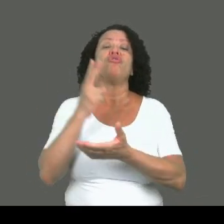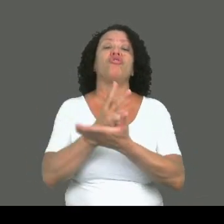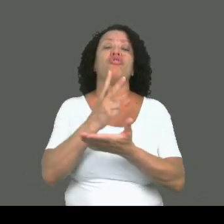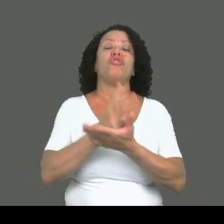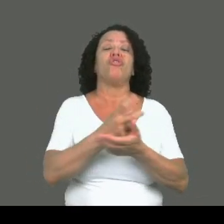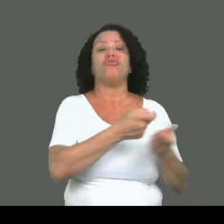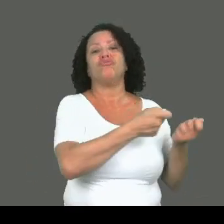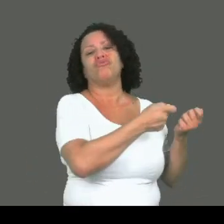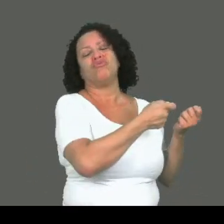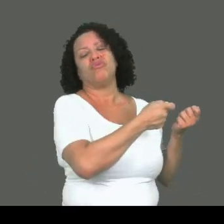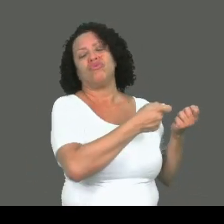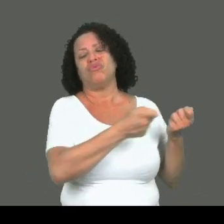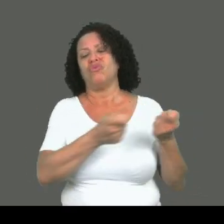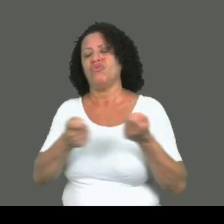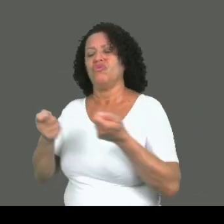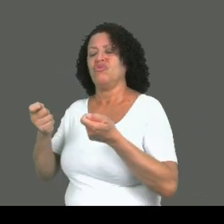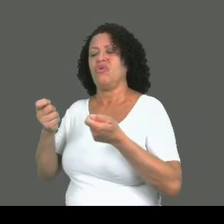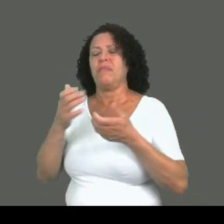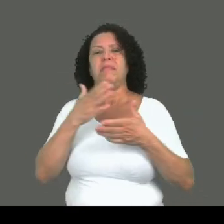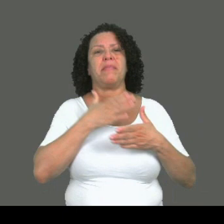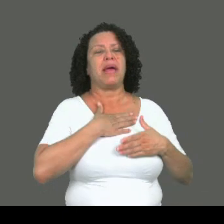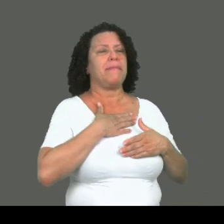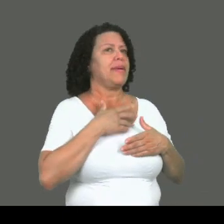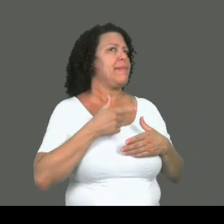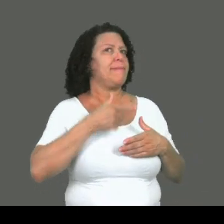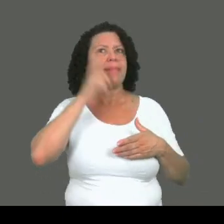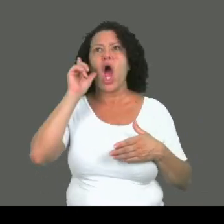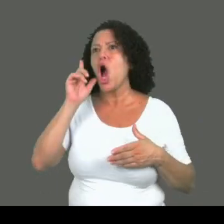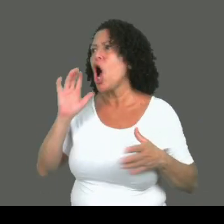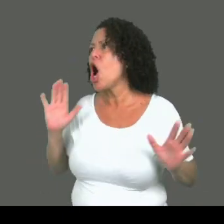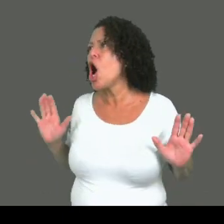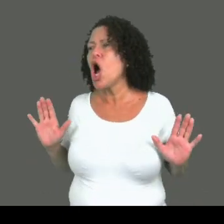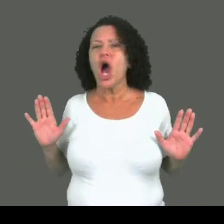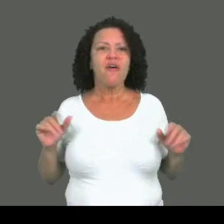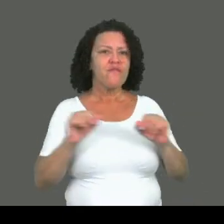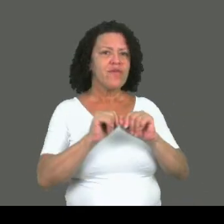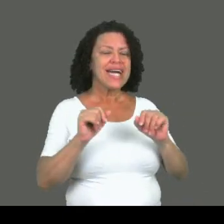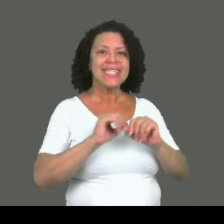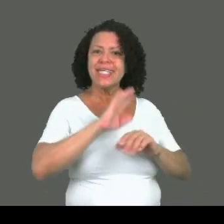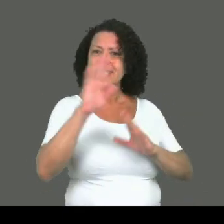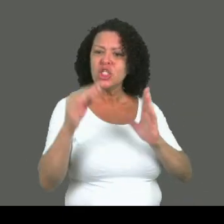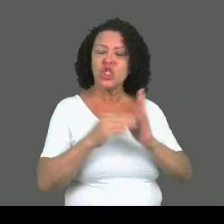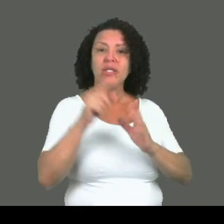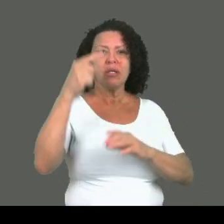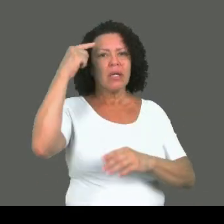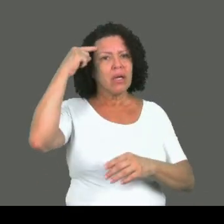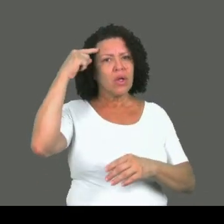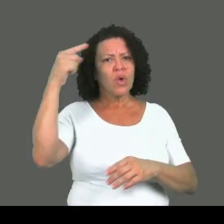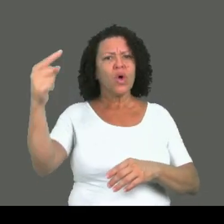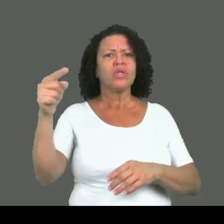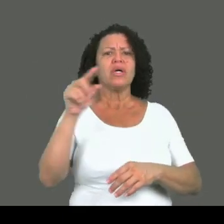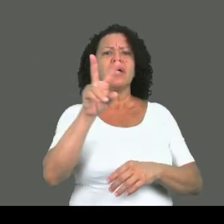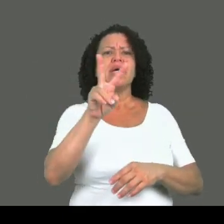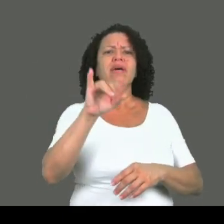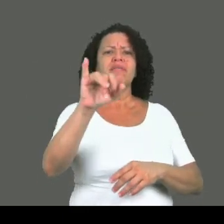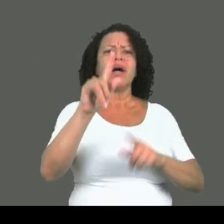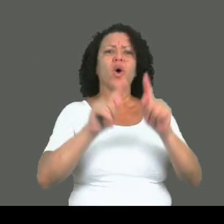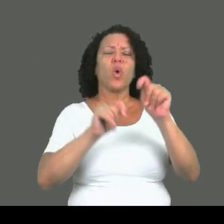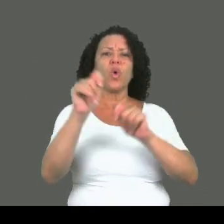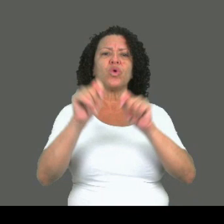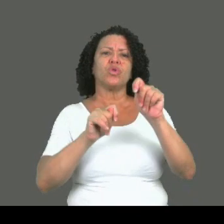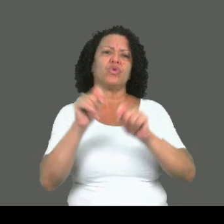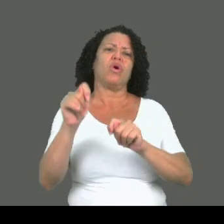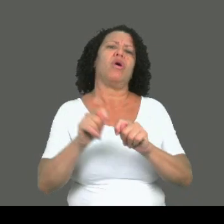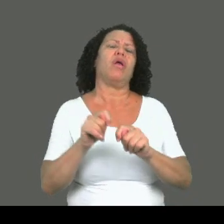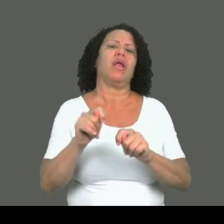frase: para mim, tudo é para ontem. Ou seja, a gente passa a ter a ilusão de que vai controlar, porque